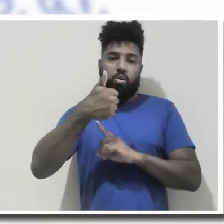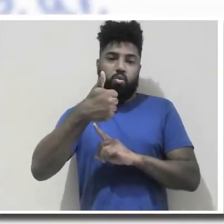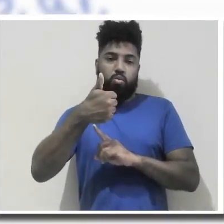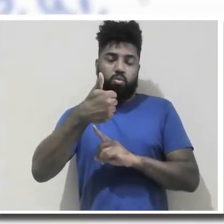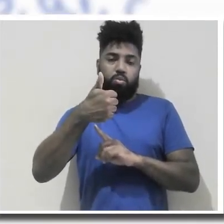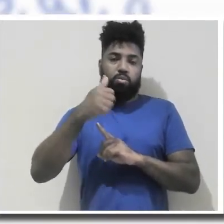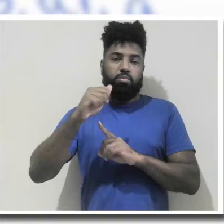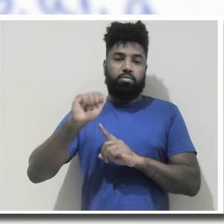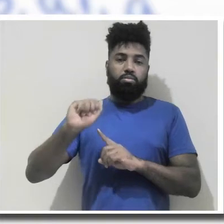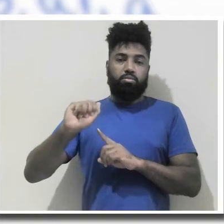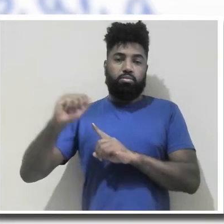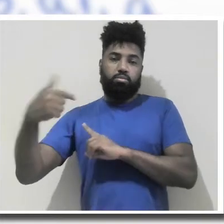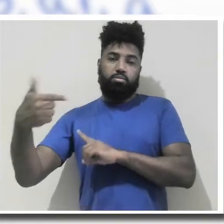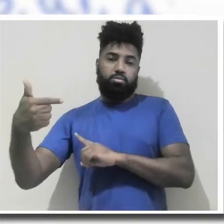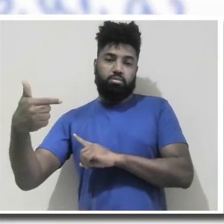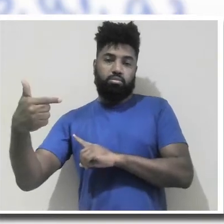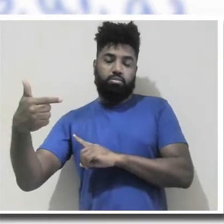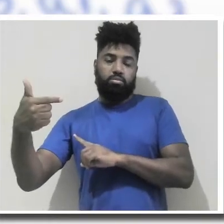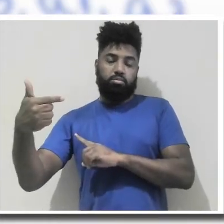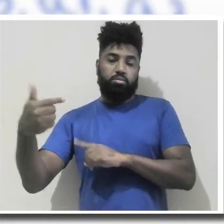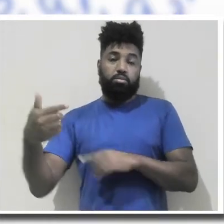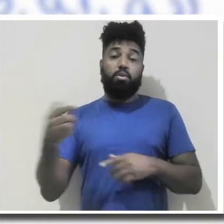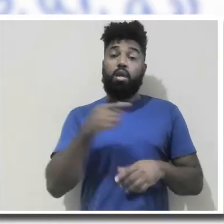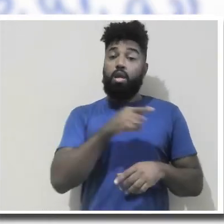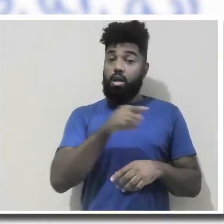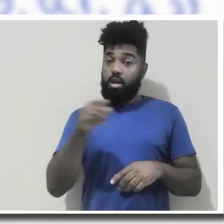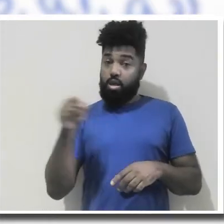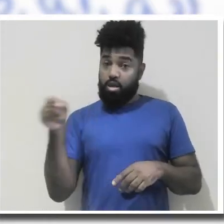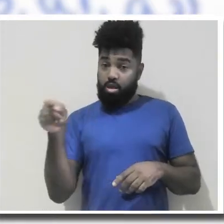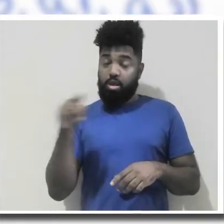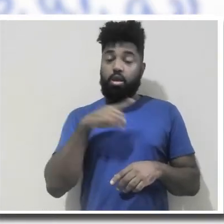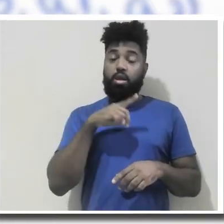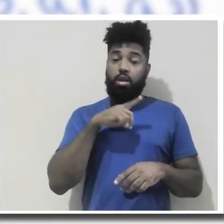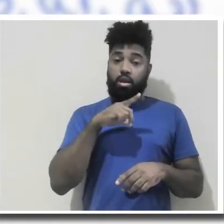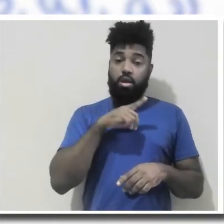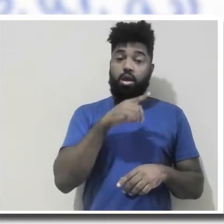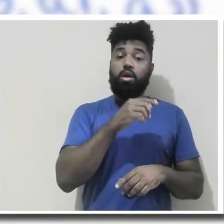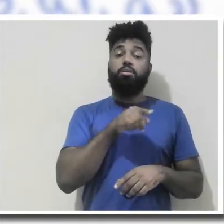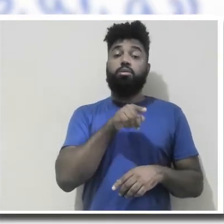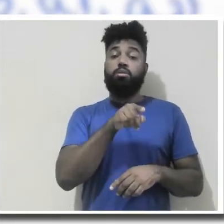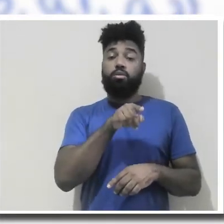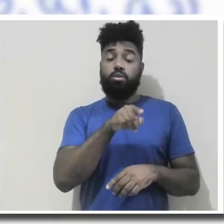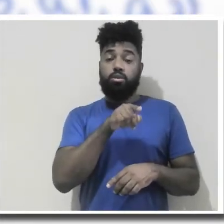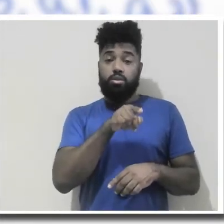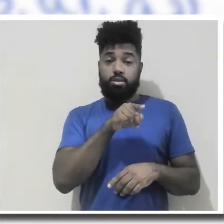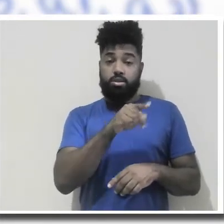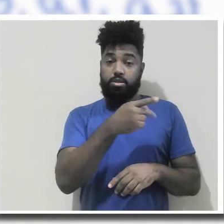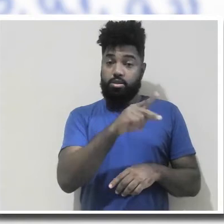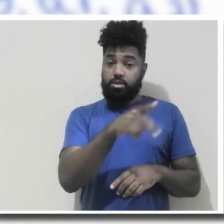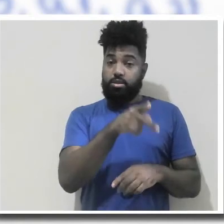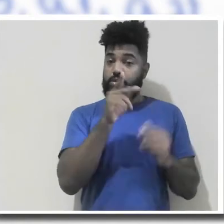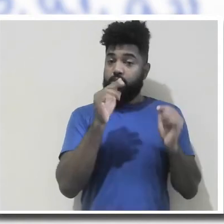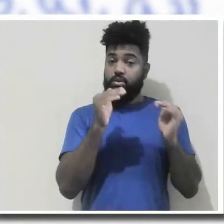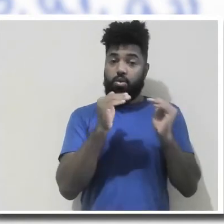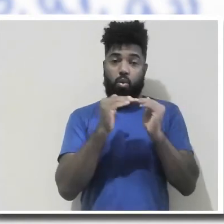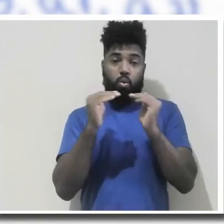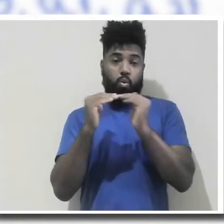A1 e A2, que permanece a igualdade aí